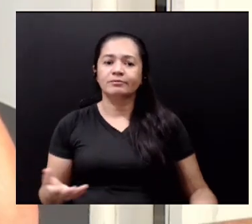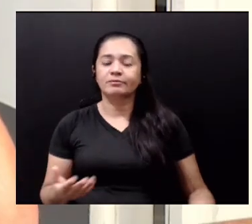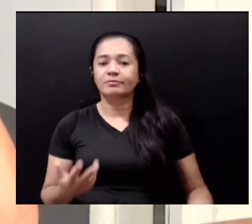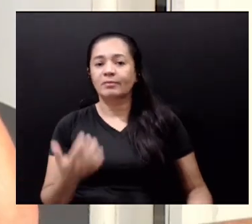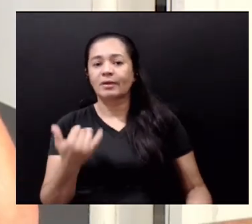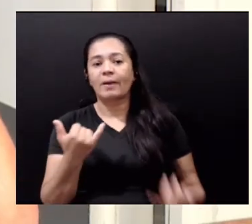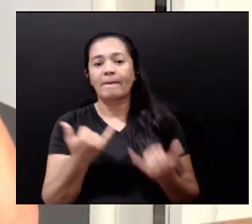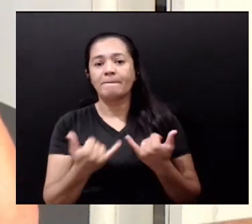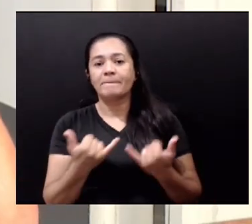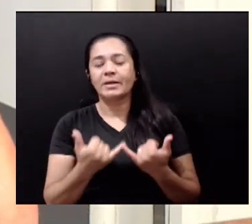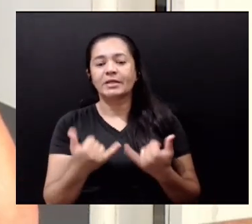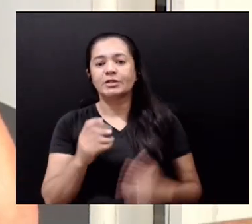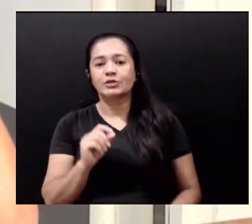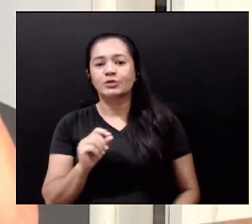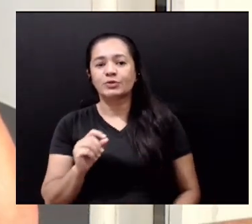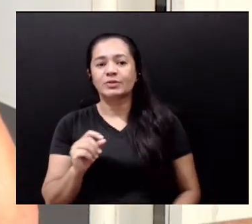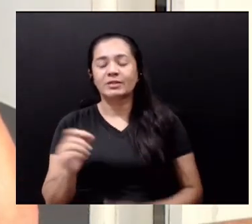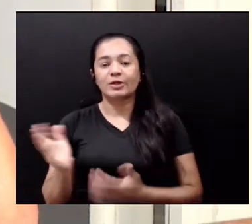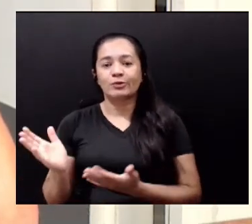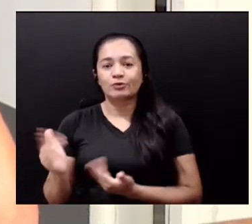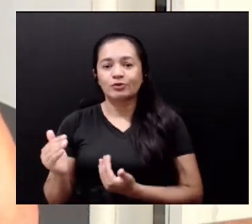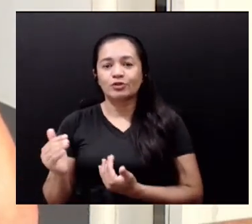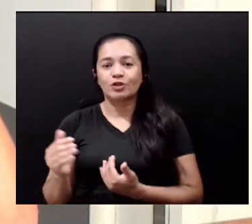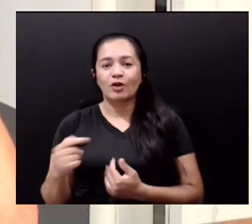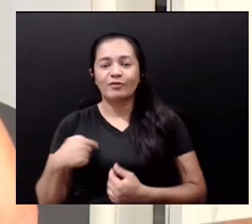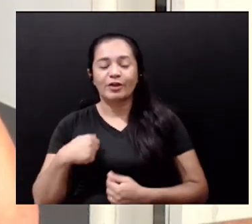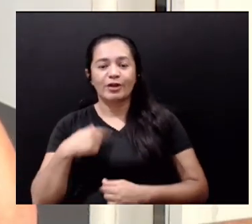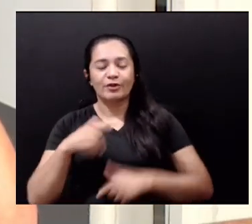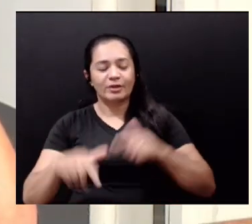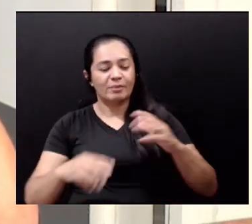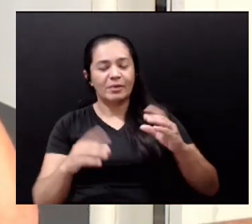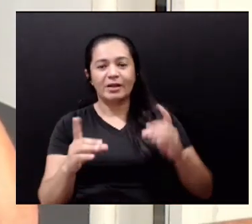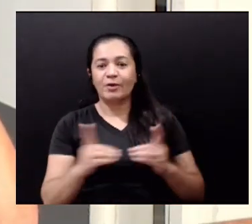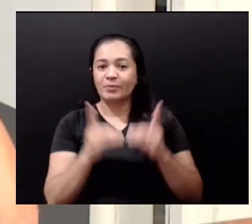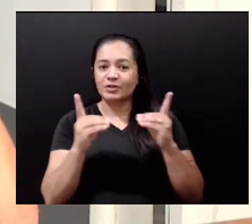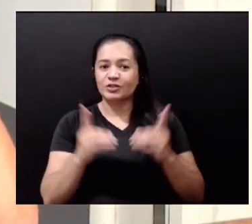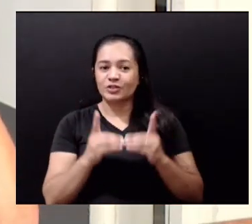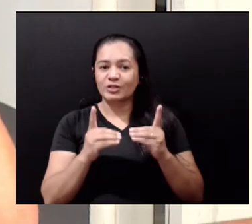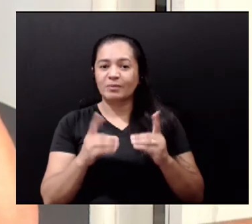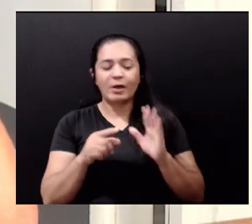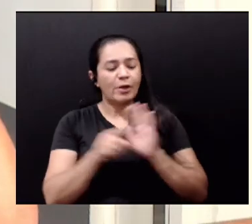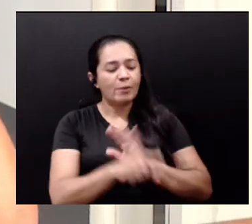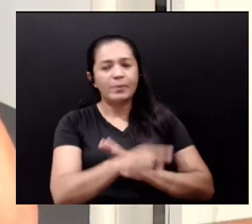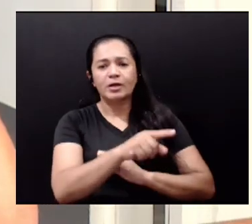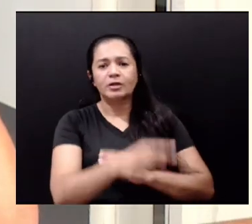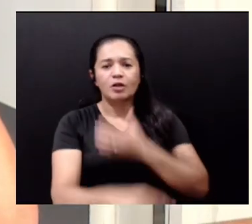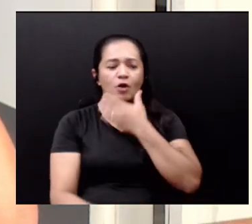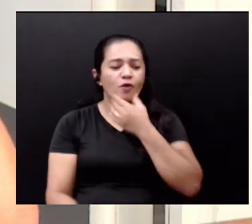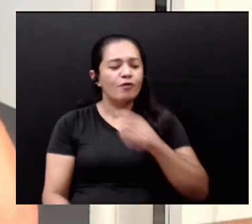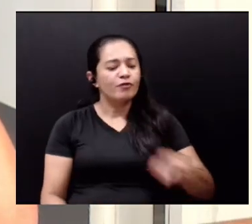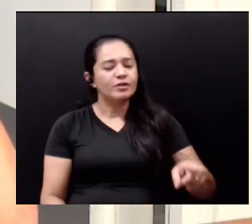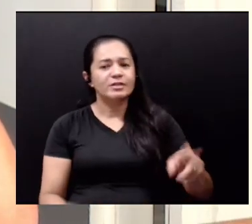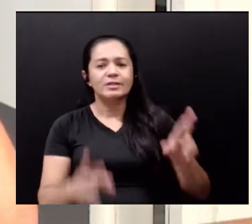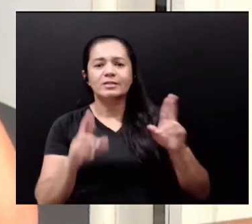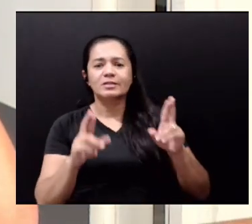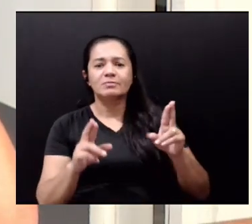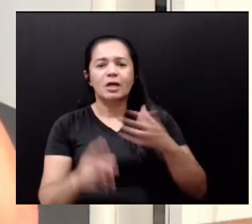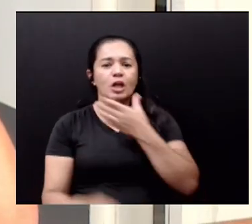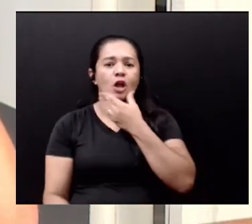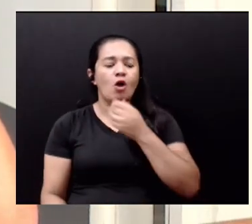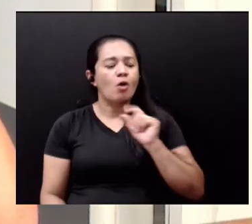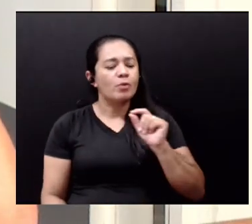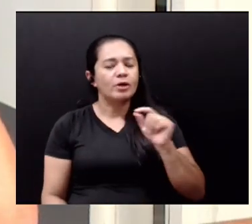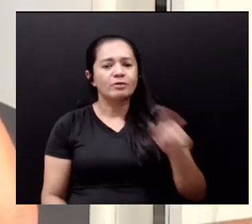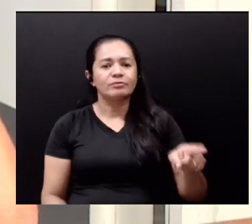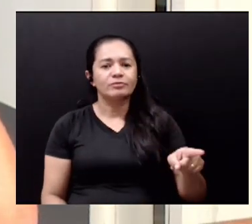Por mais que a gente acha que avança, quando eu pergunto para eles o que esperam, né, de ser homem, o que esperam de ser